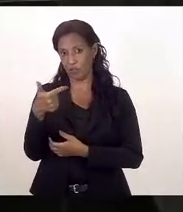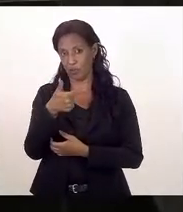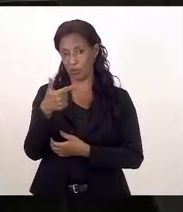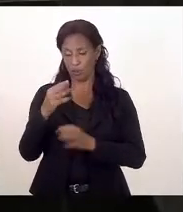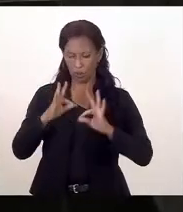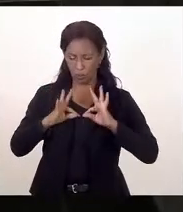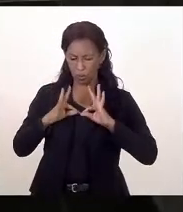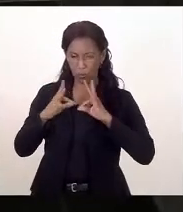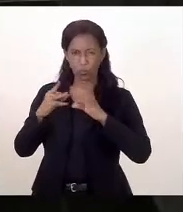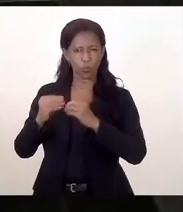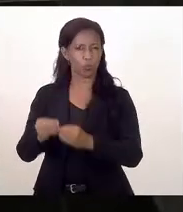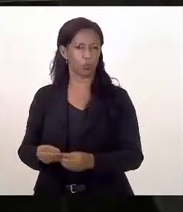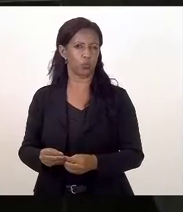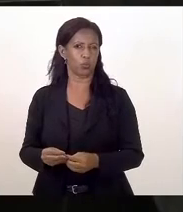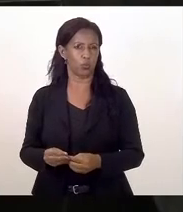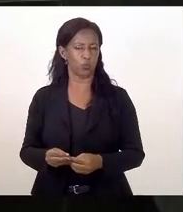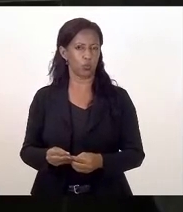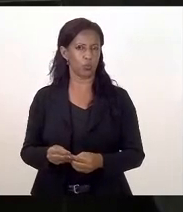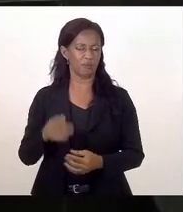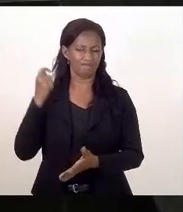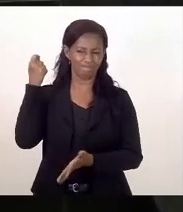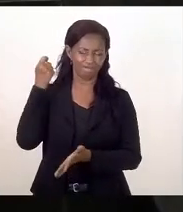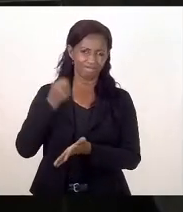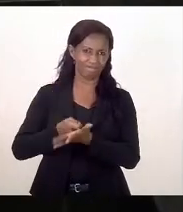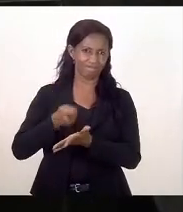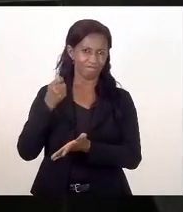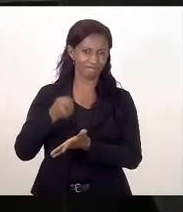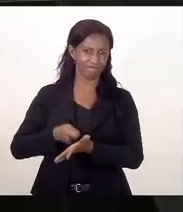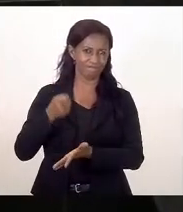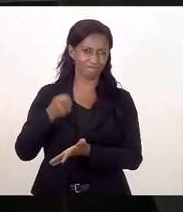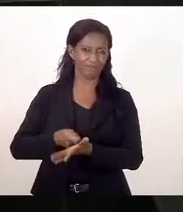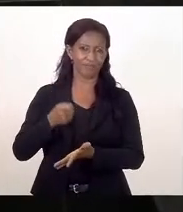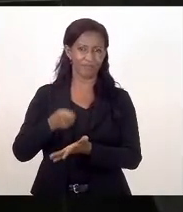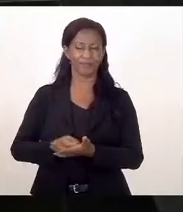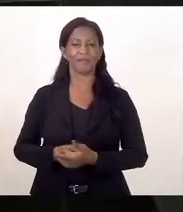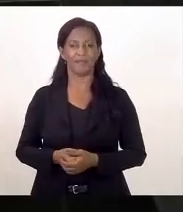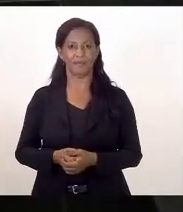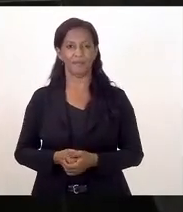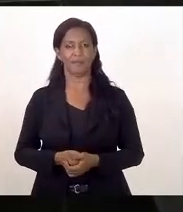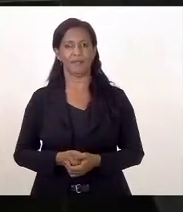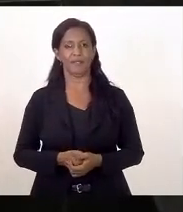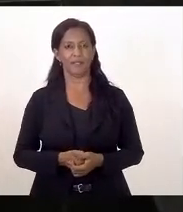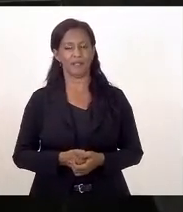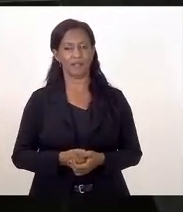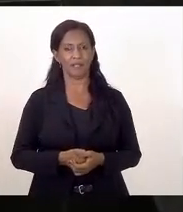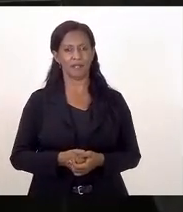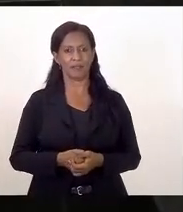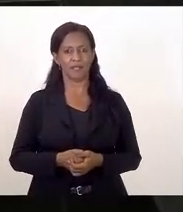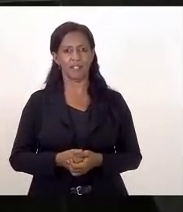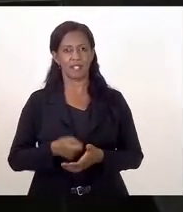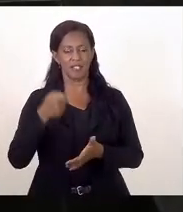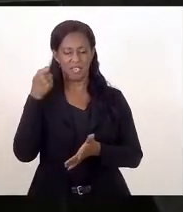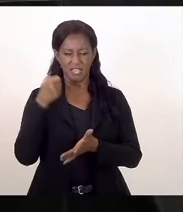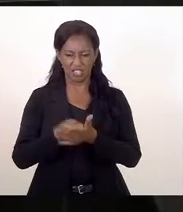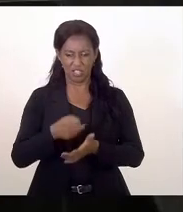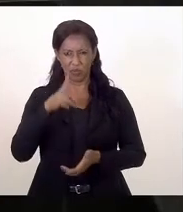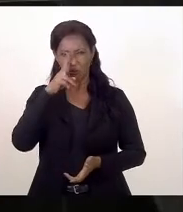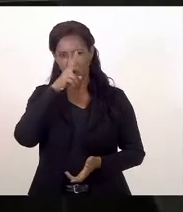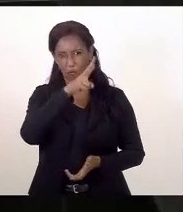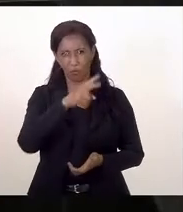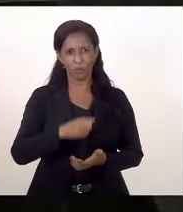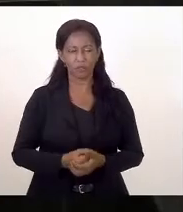aqueles que insistem, insistem em regime de força,